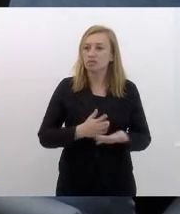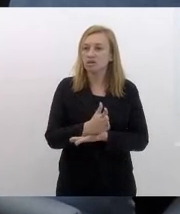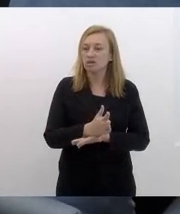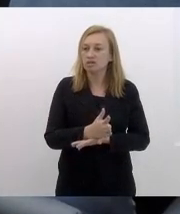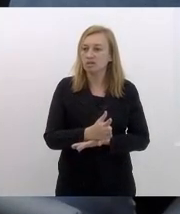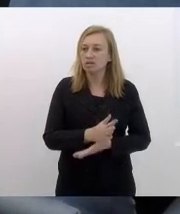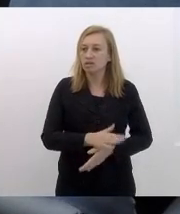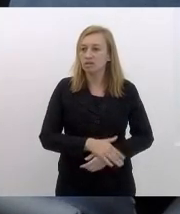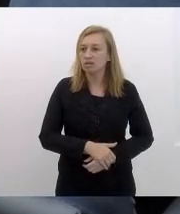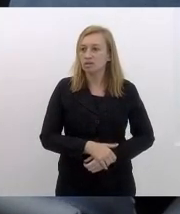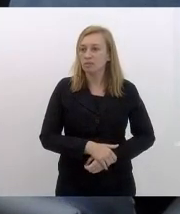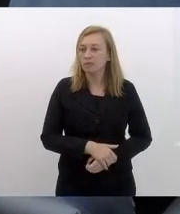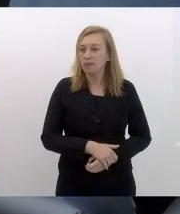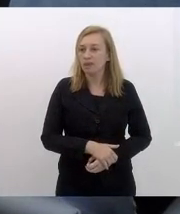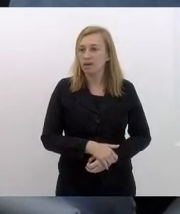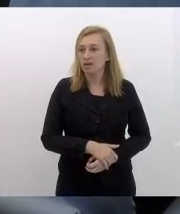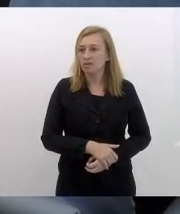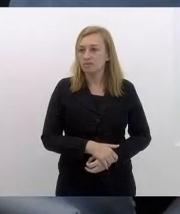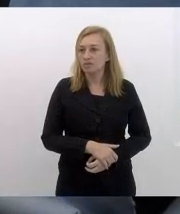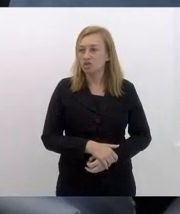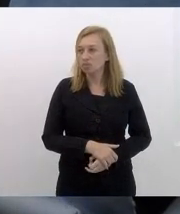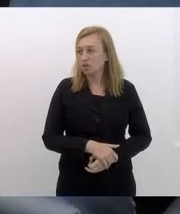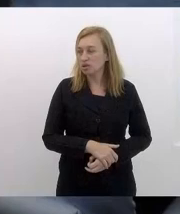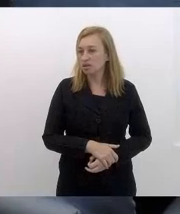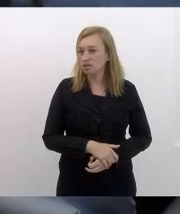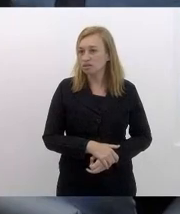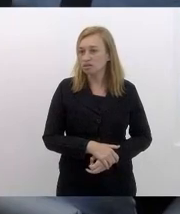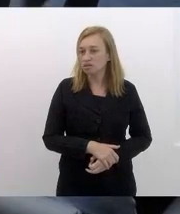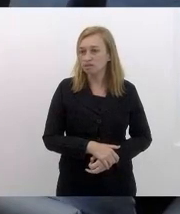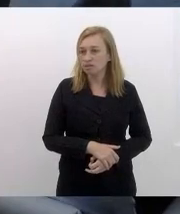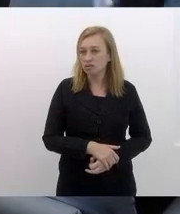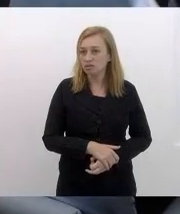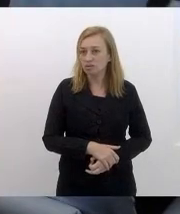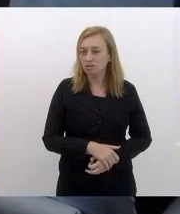aprovado vai a publicação antes de